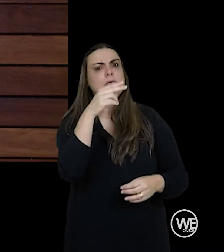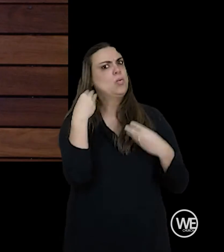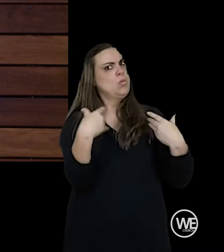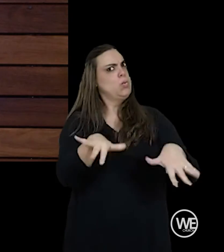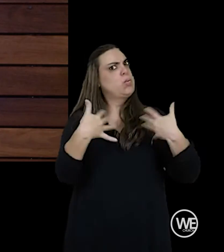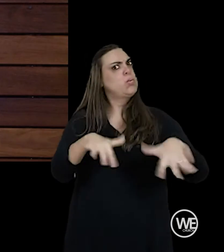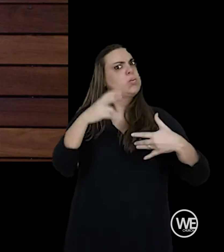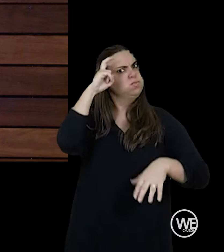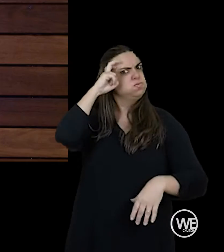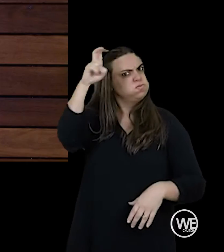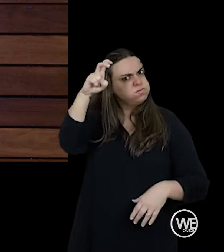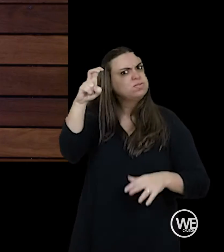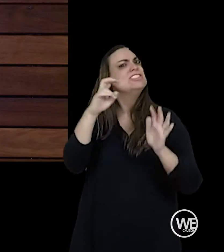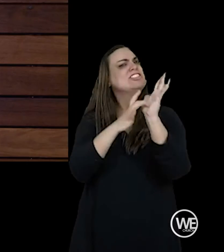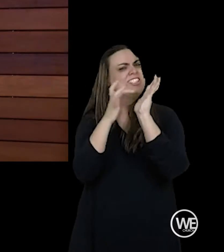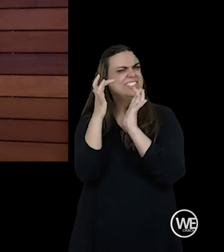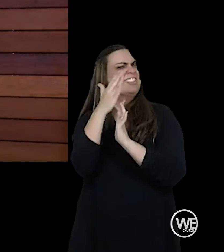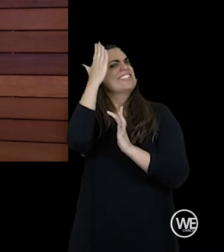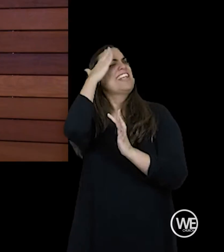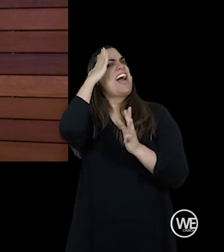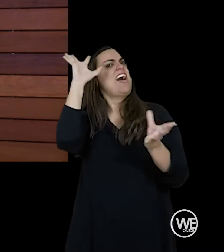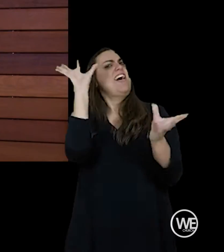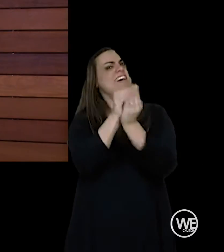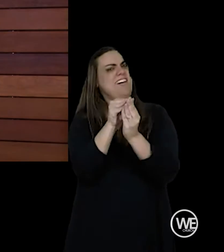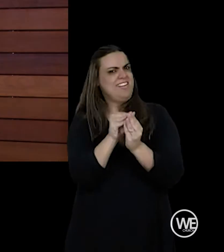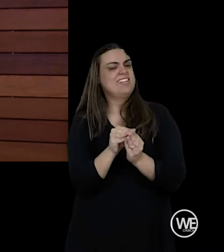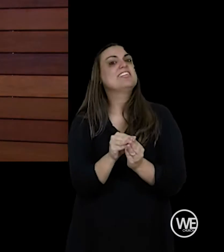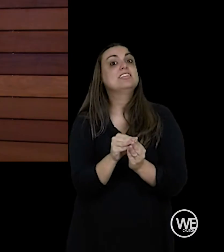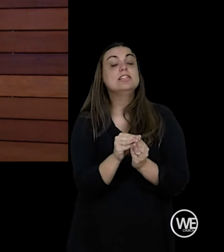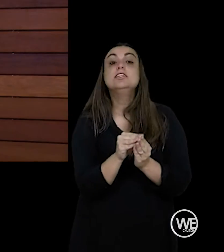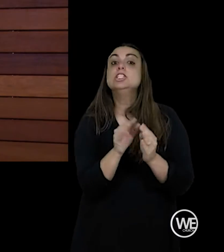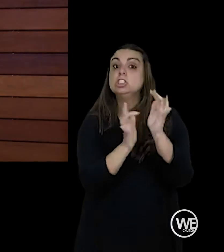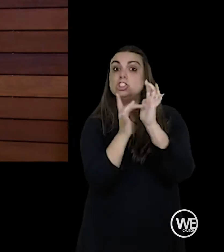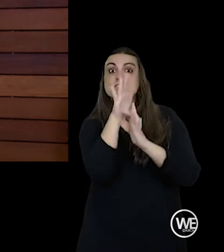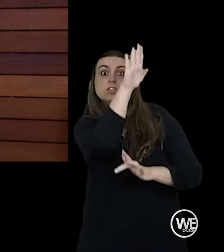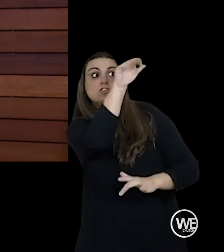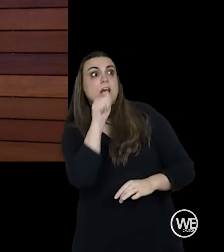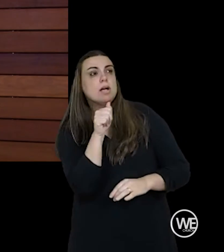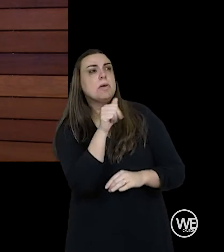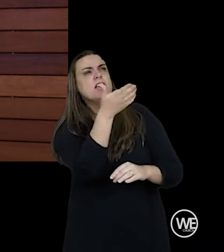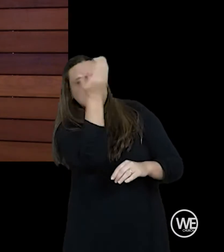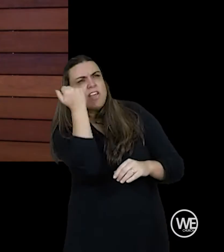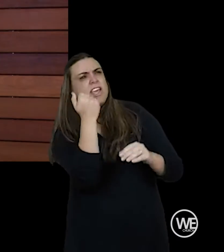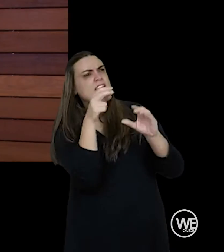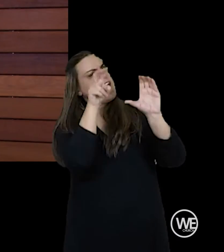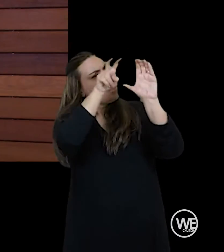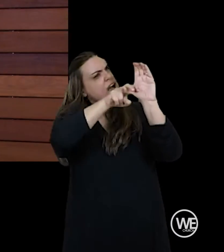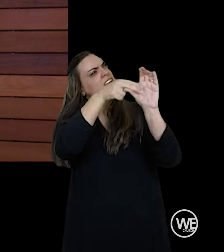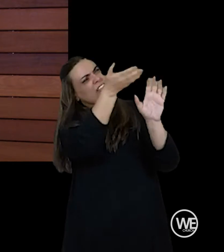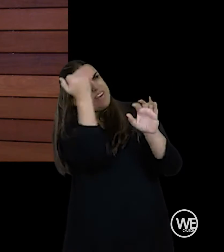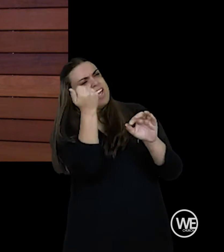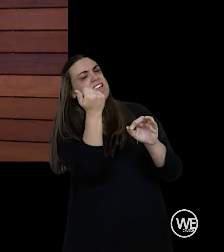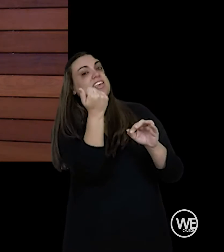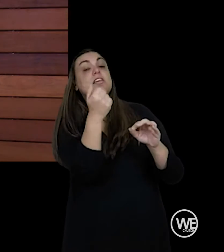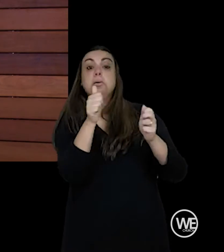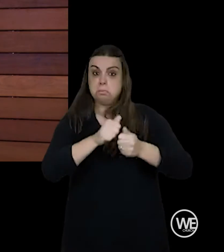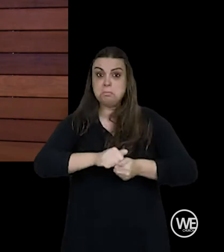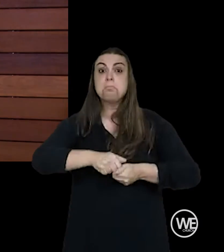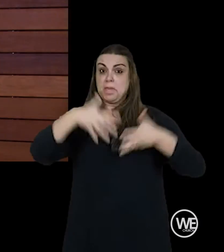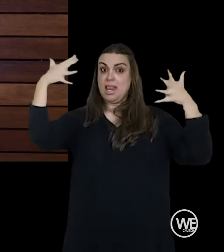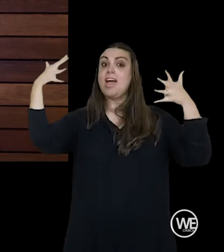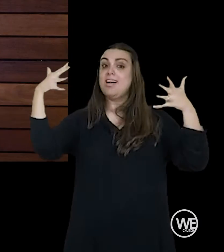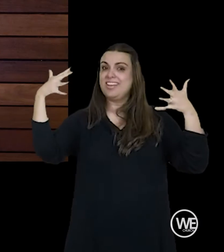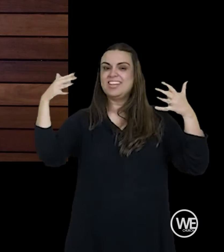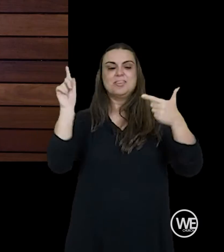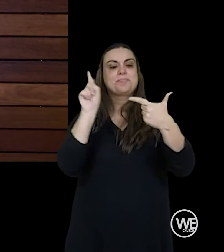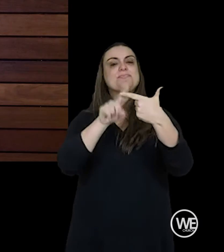de Jesus é uma coisa significativa. Ele chama Zaqueu para descer da árvore e o milagre acontece. A gente tem o